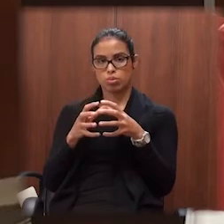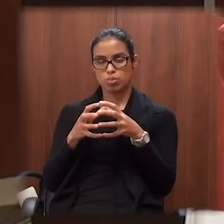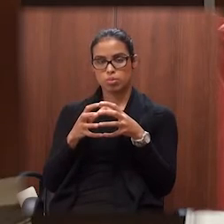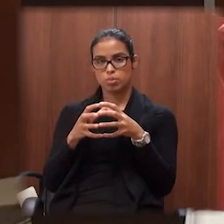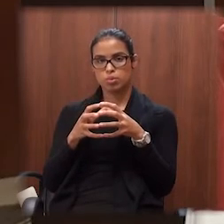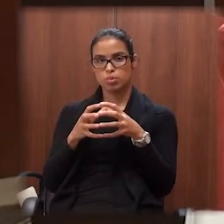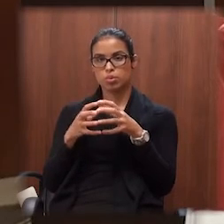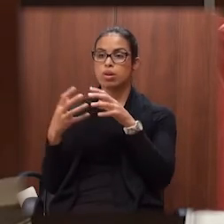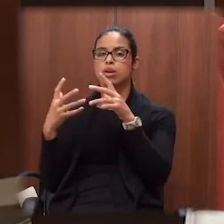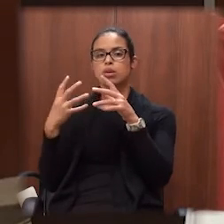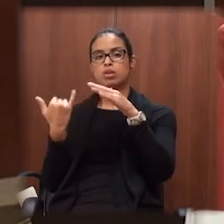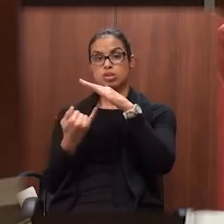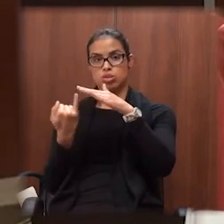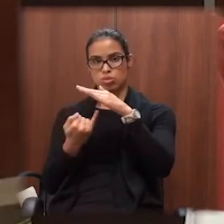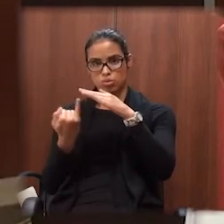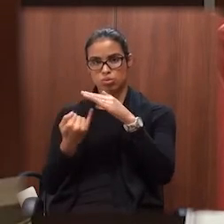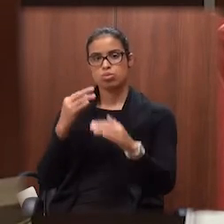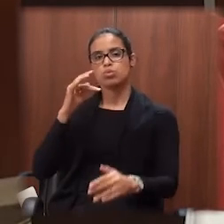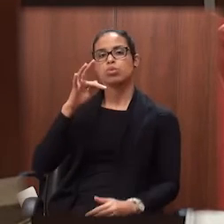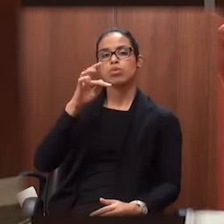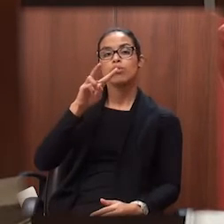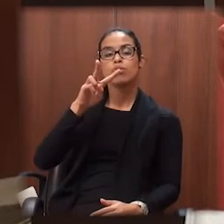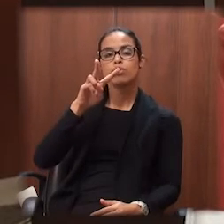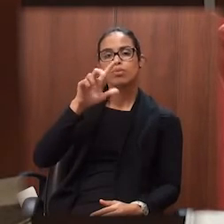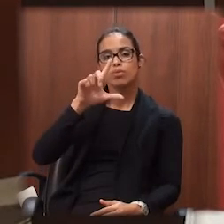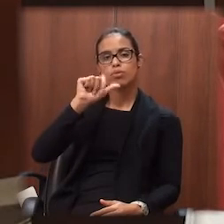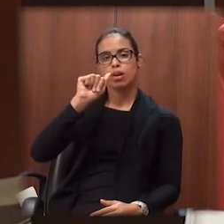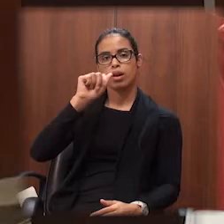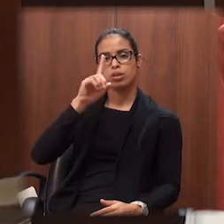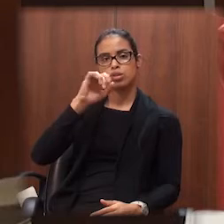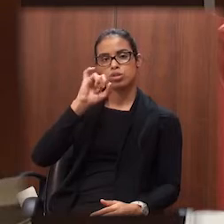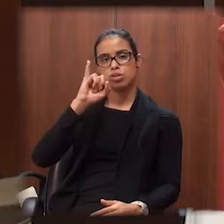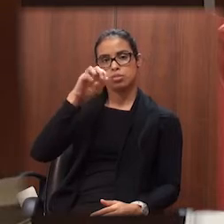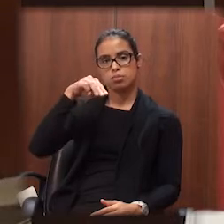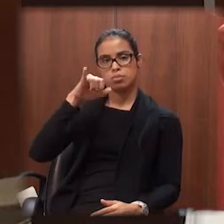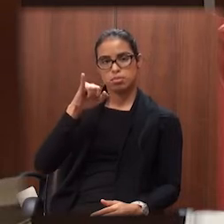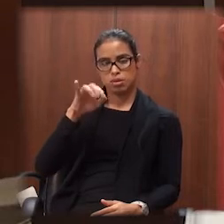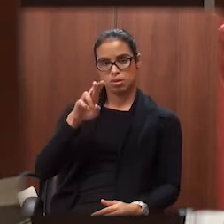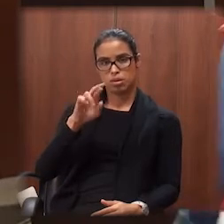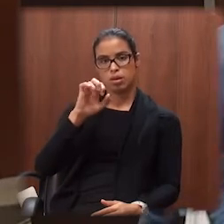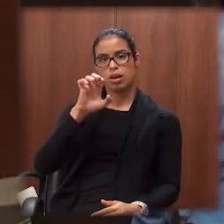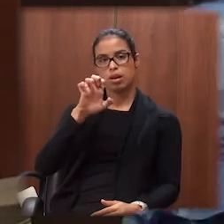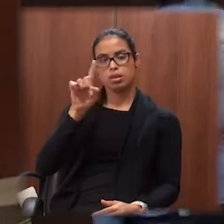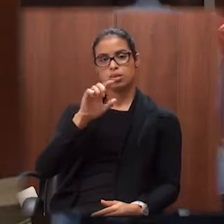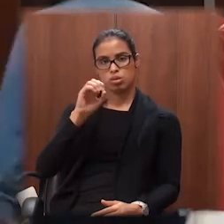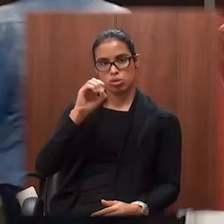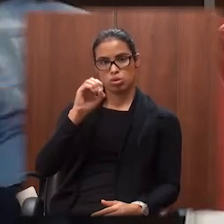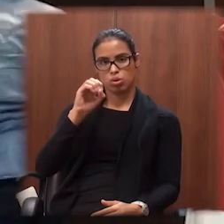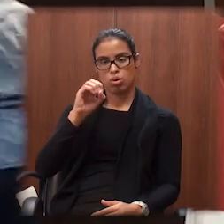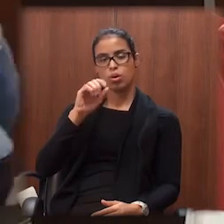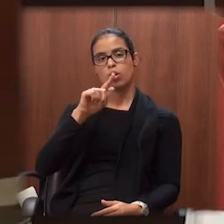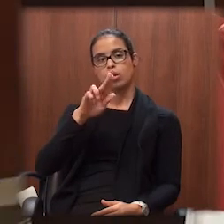o Instituto Vladimir Herzog, a Comissão Justiça e Paz de São Paulo, que